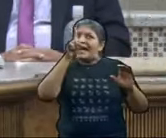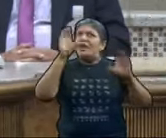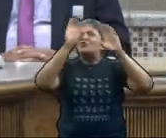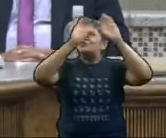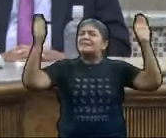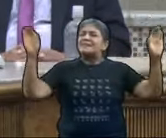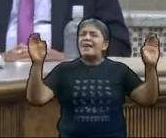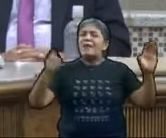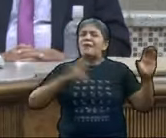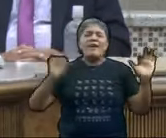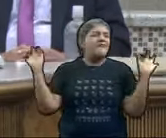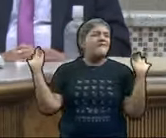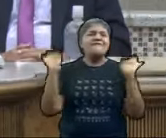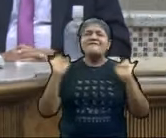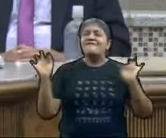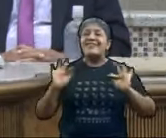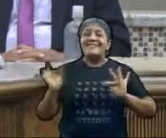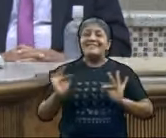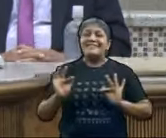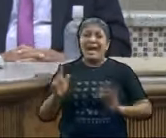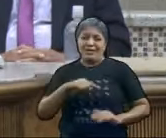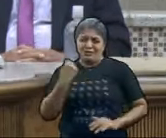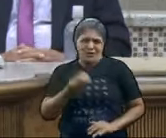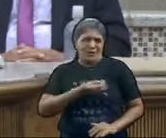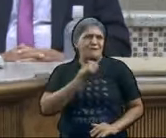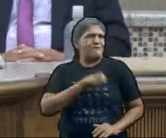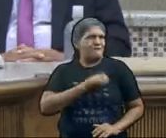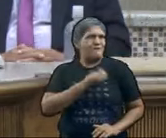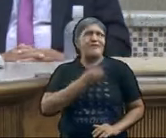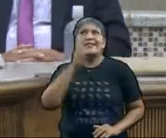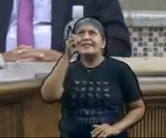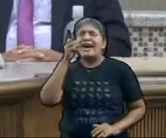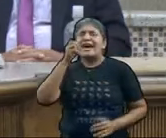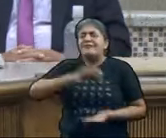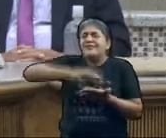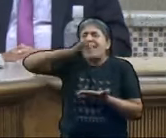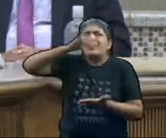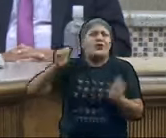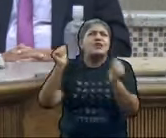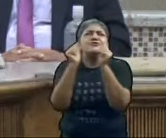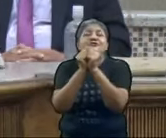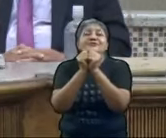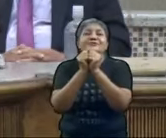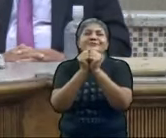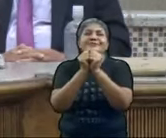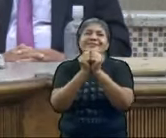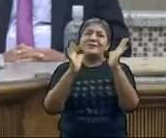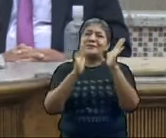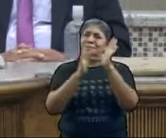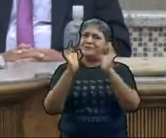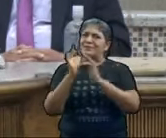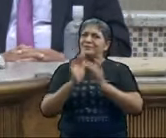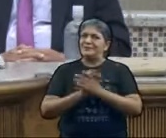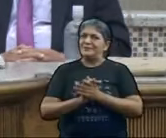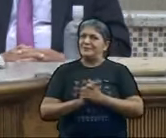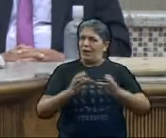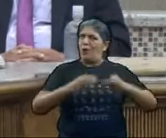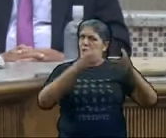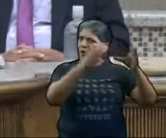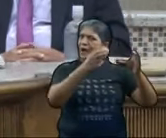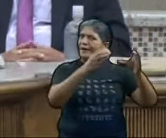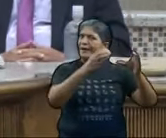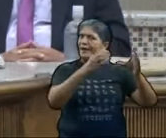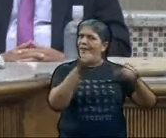felicidade que nós haveremos de viver com o Senhor lá na glória. É um local literal e é um estado